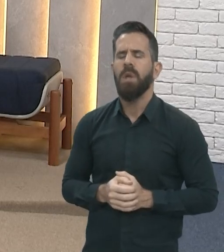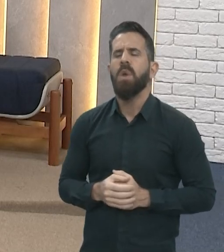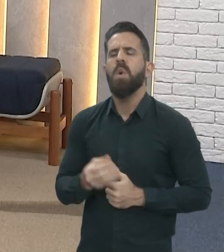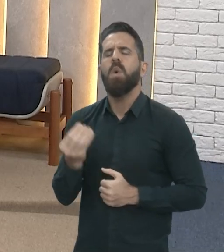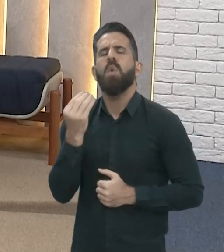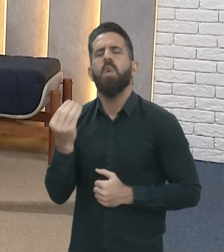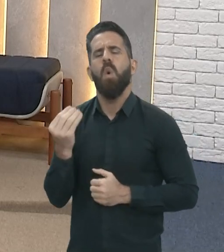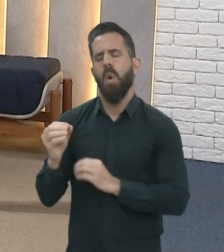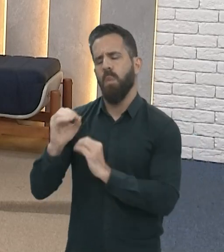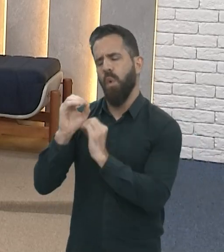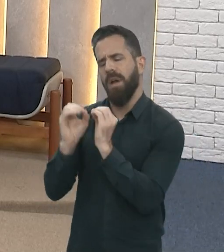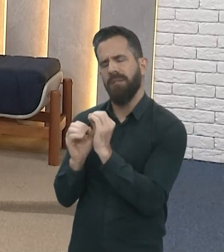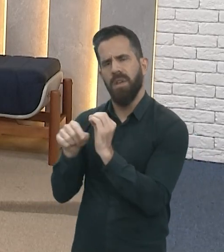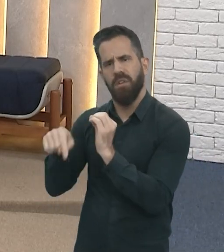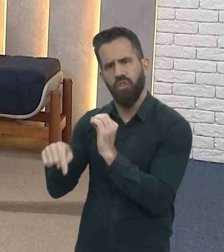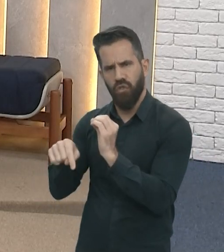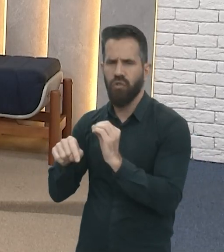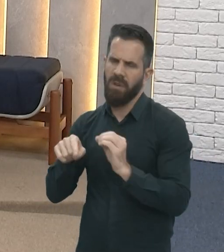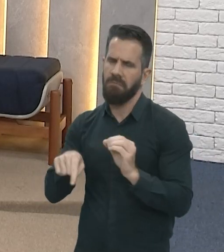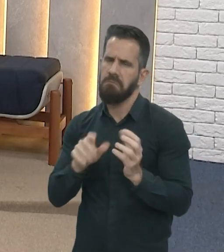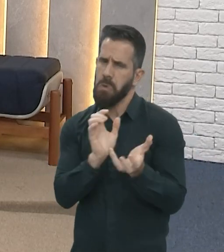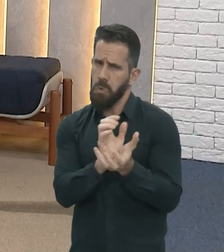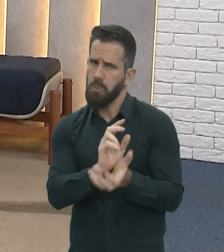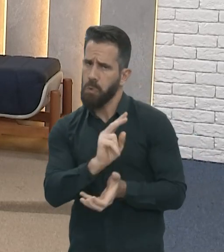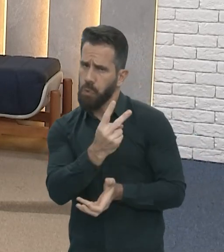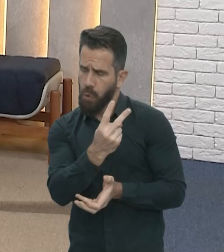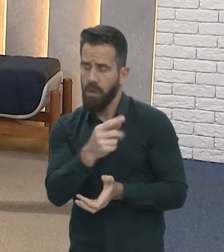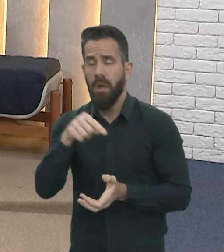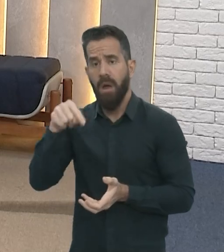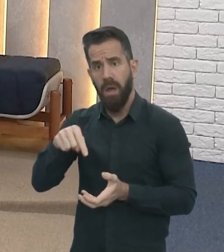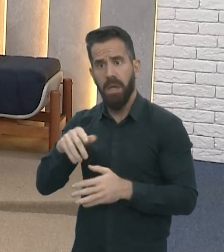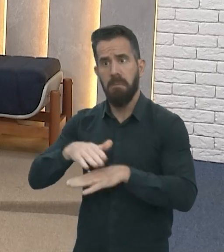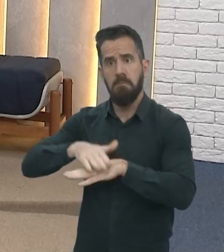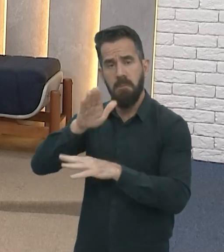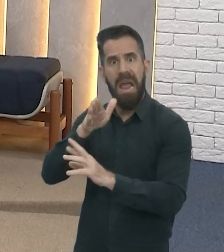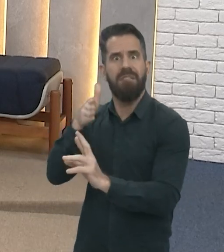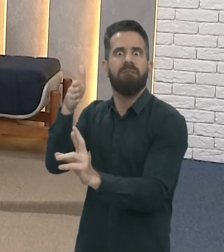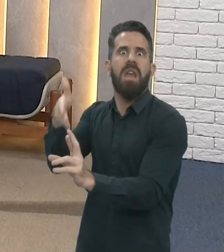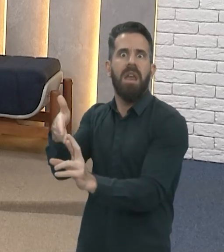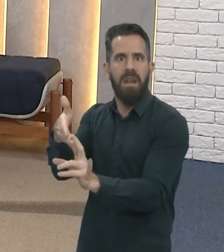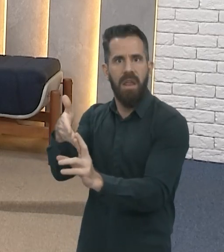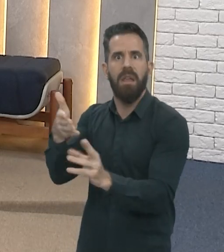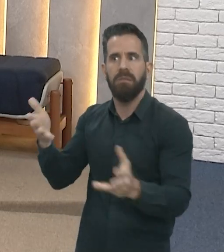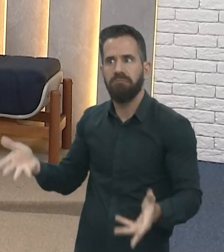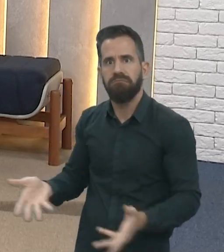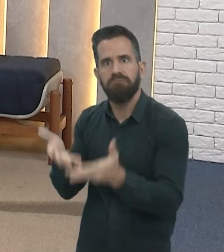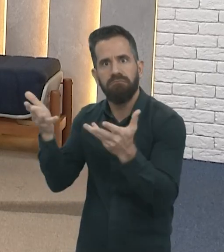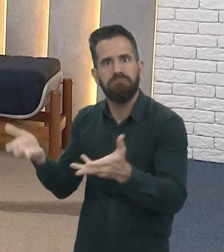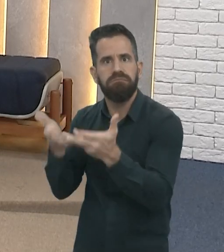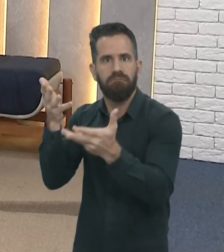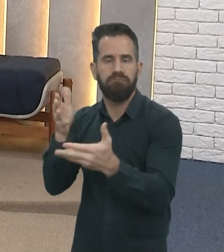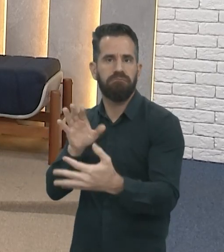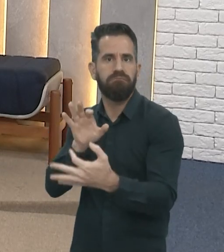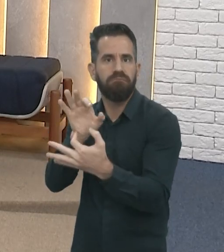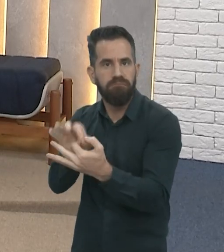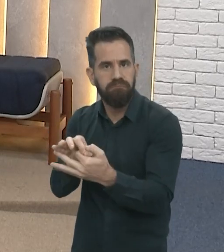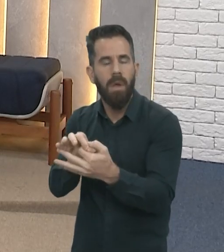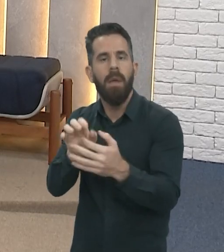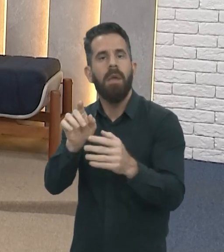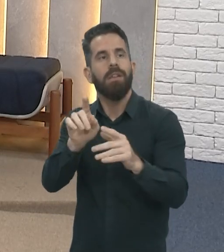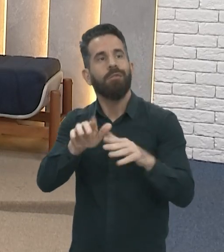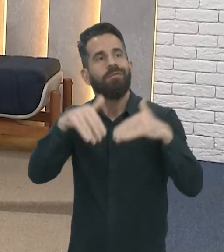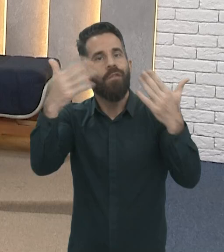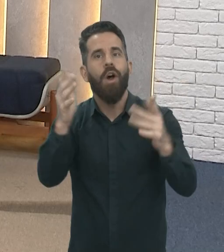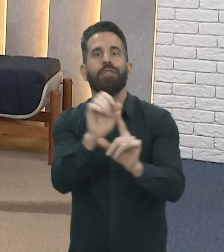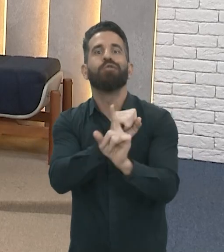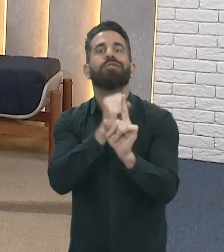tornar um polo de cultura para a sociedade goiana, promovendo maior integração com a comunidade externa? Então, eu acho que isso vem